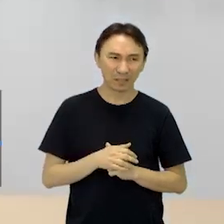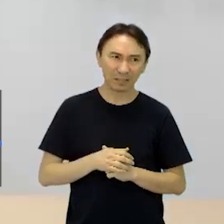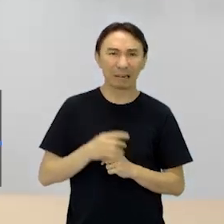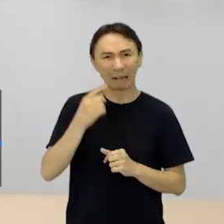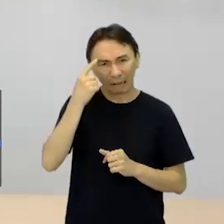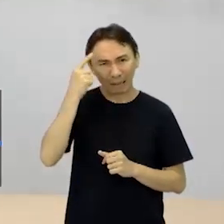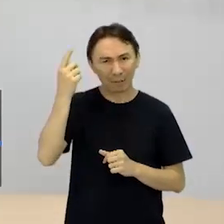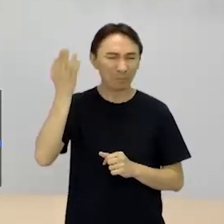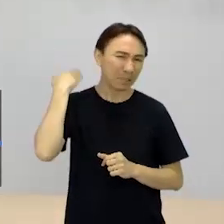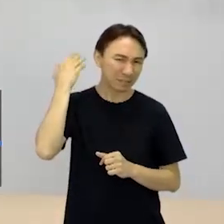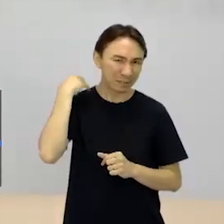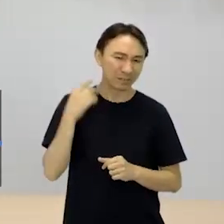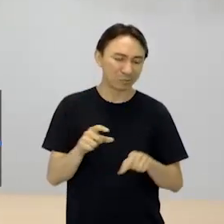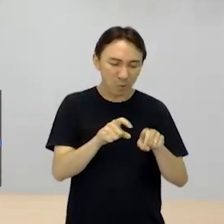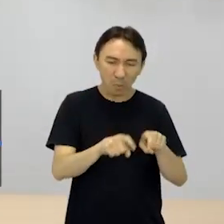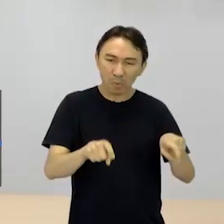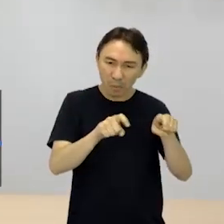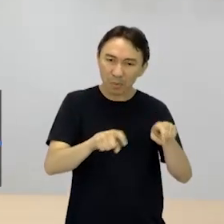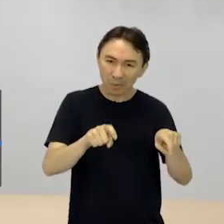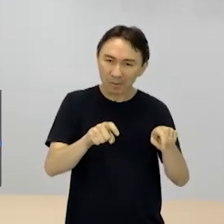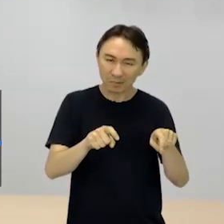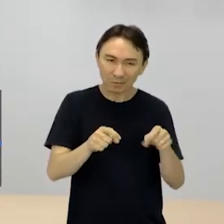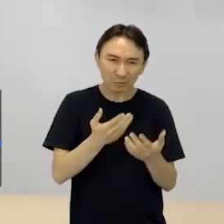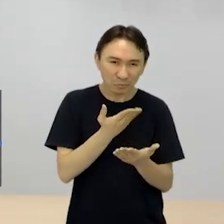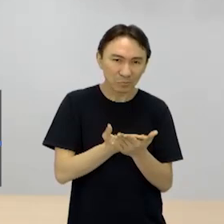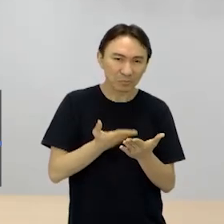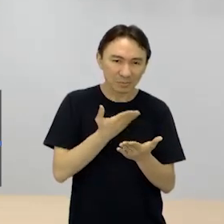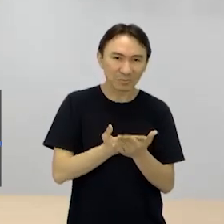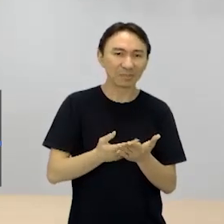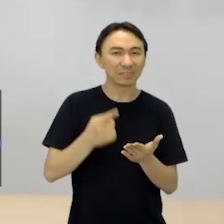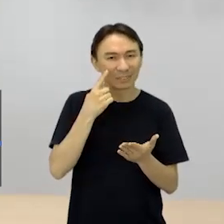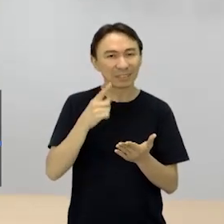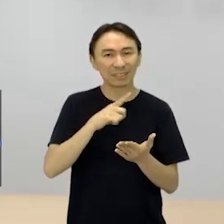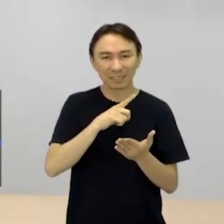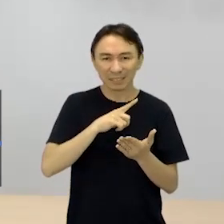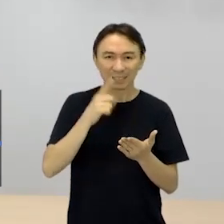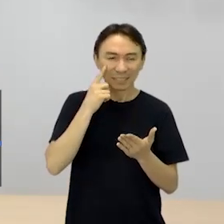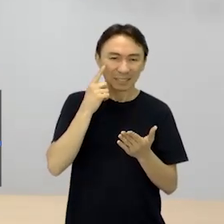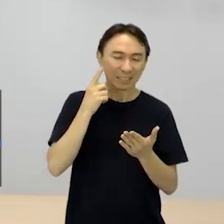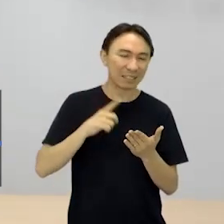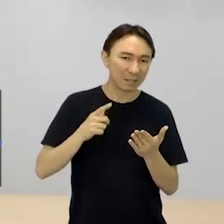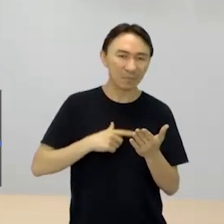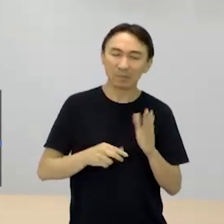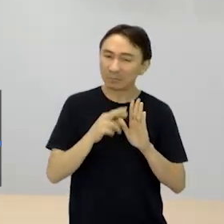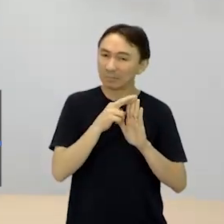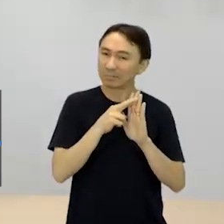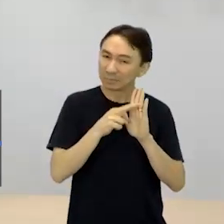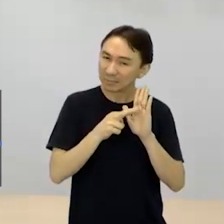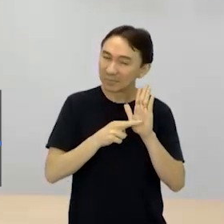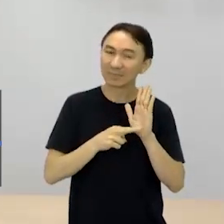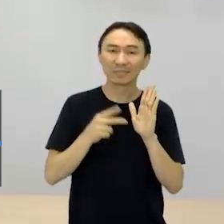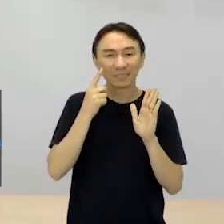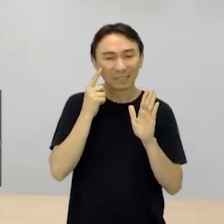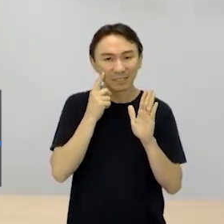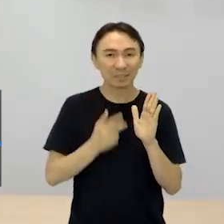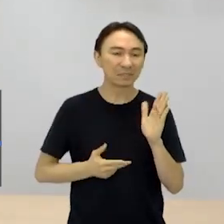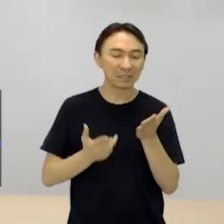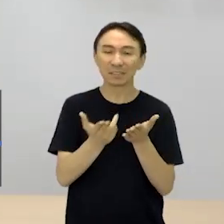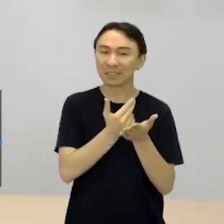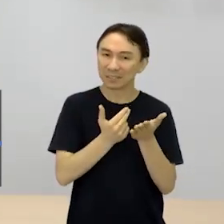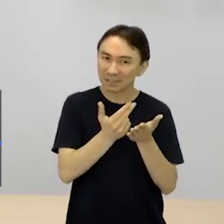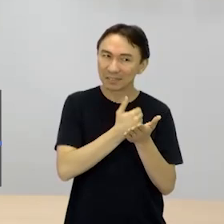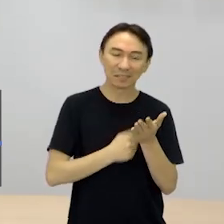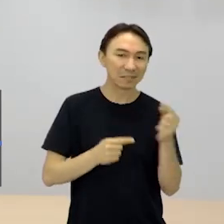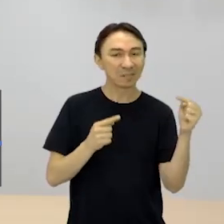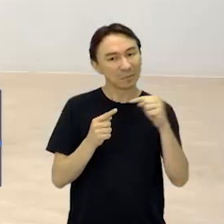estudava computação, né, que a gente tinha até aquela reguinha de fluxograma que tinha uns desenhinhos, né, e cada desenho indicava uma coisinha.